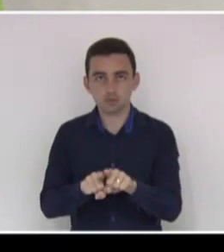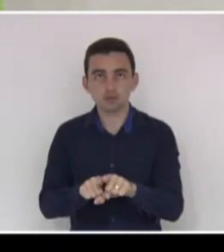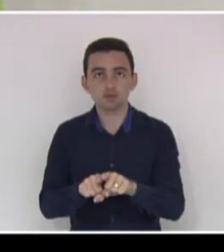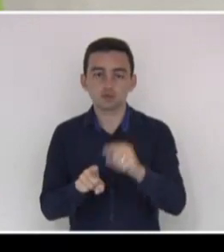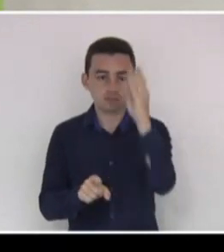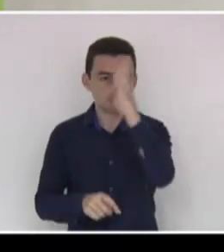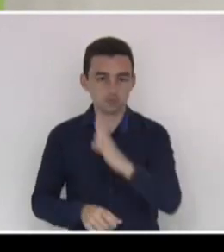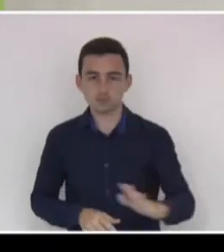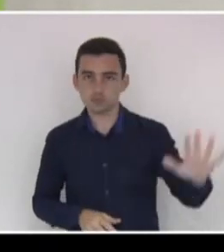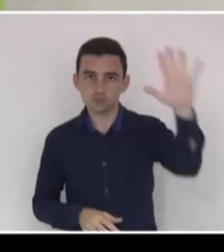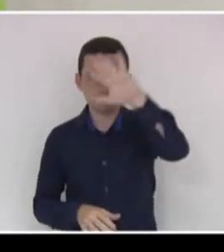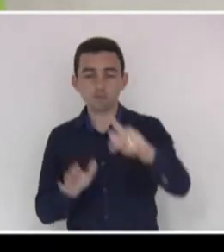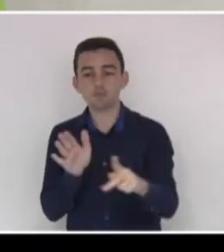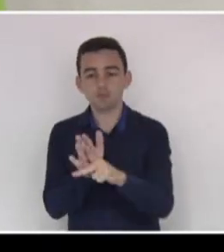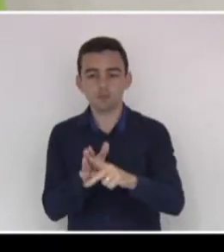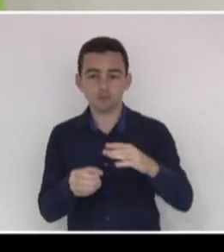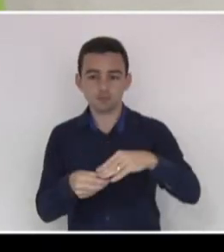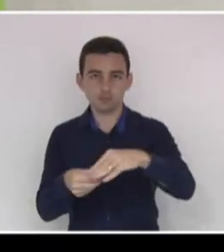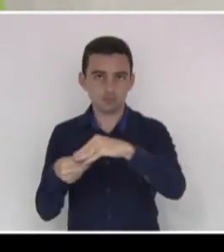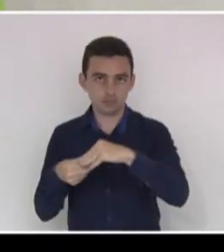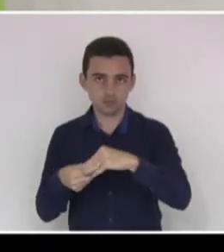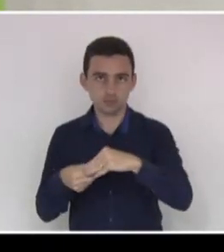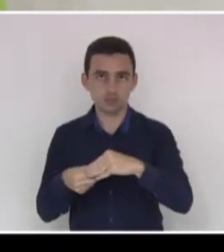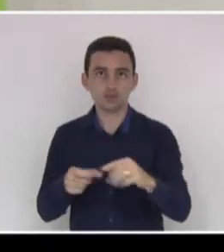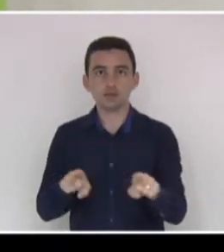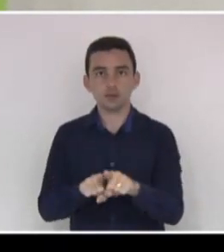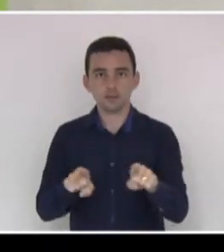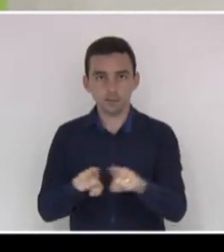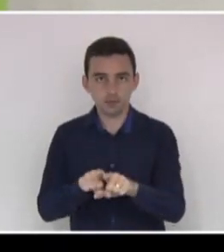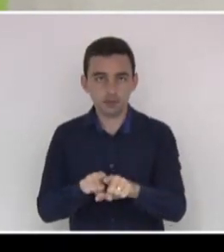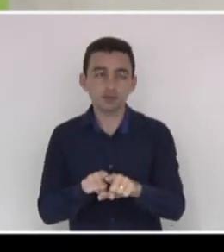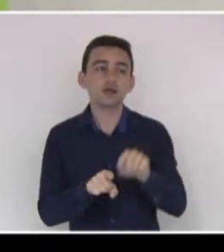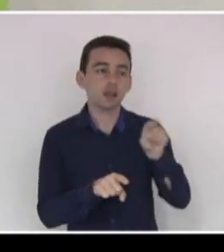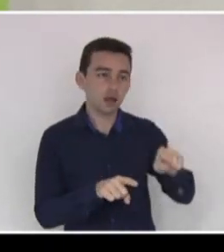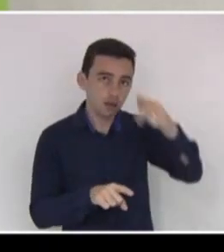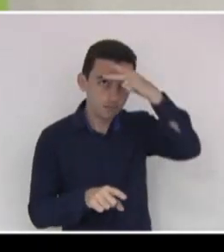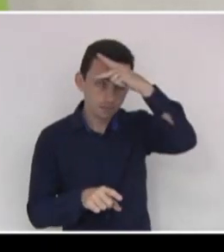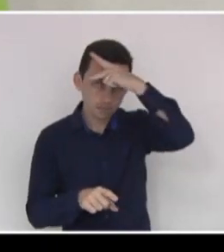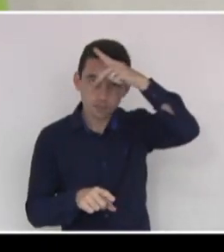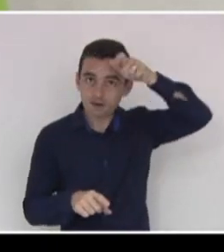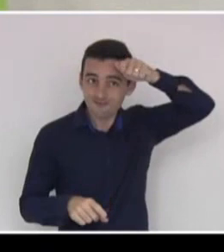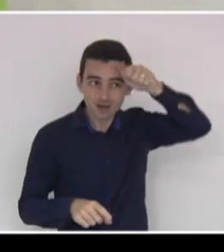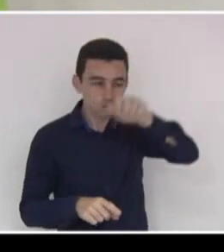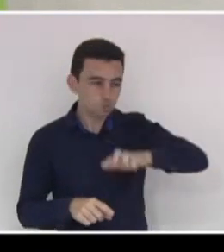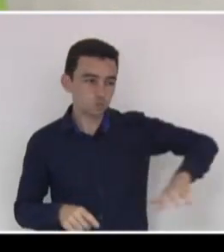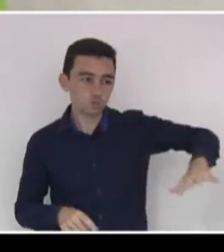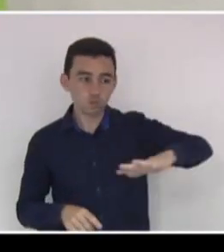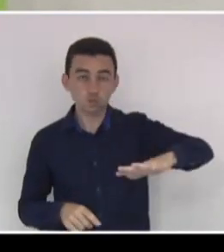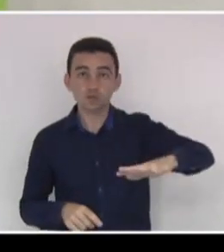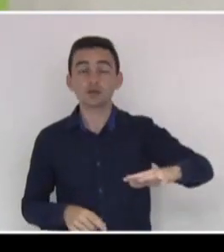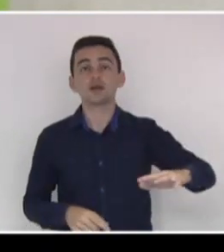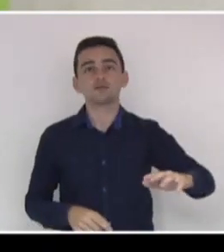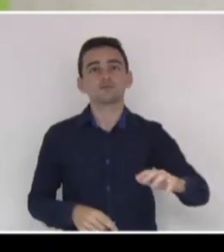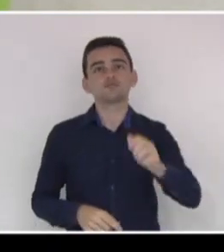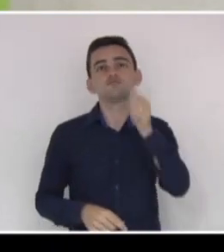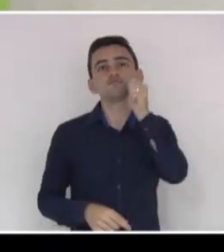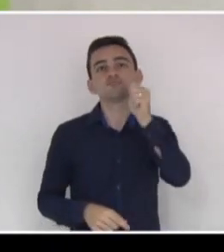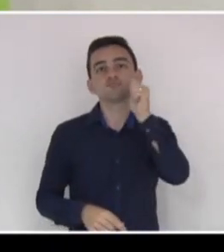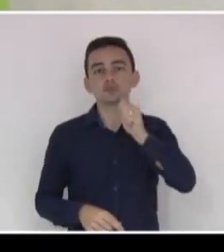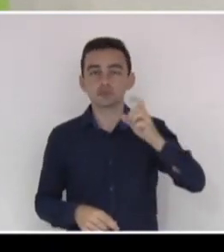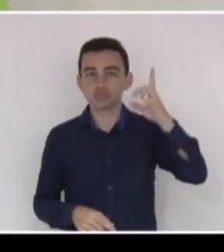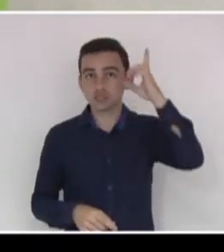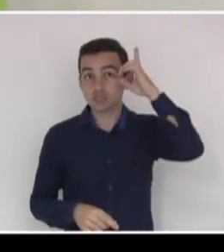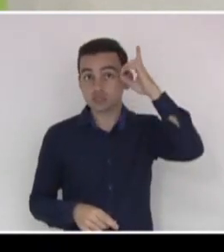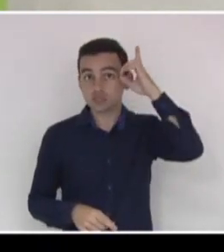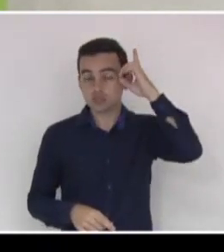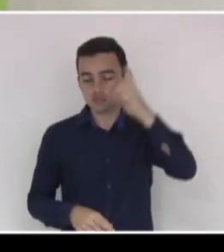Nacional dos Municípios e a Frente Nacional dos Prefeitos, A presidenta Dilma envia para o